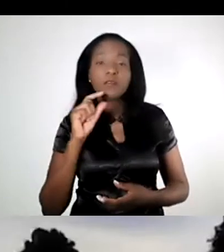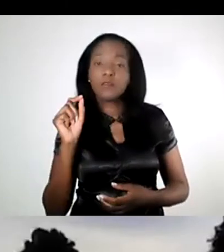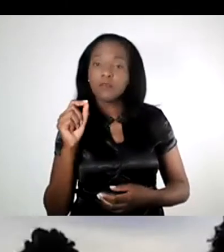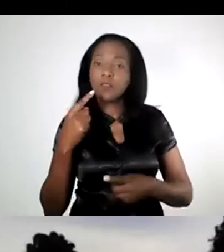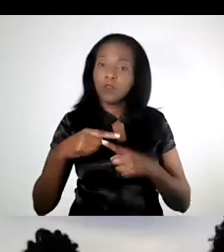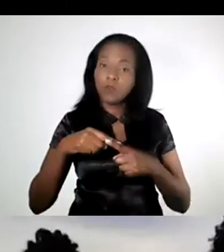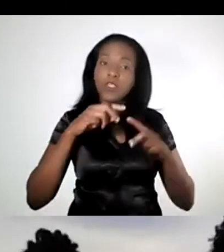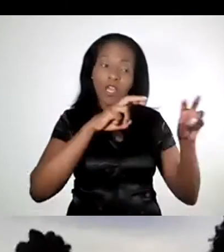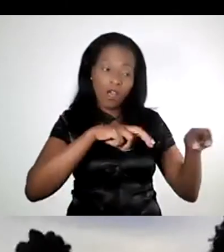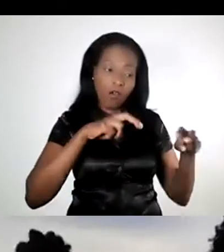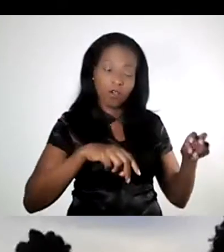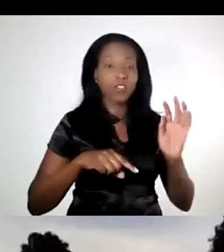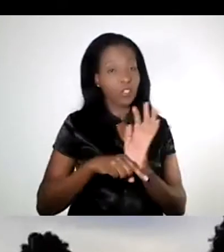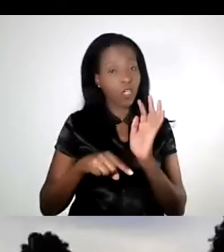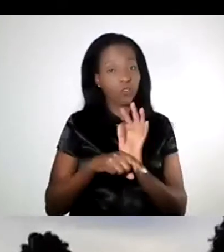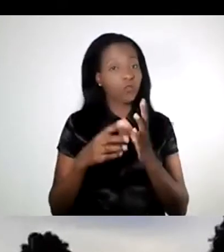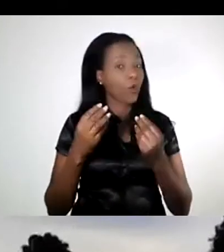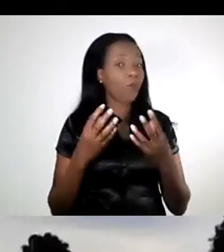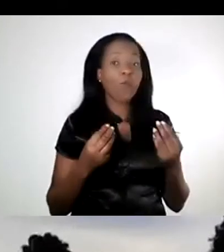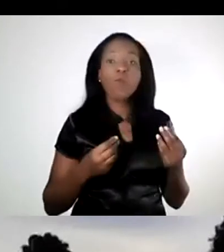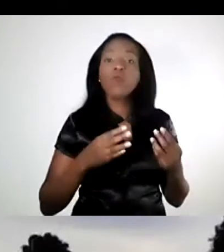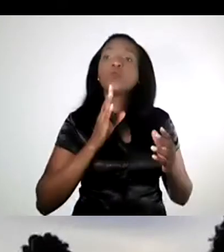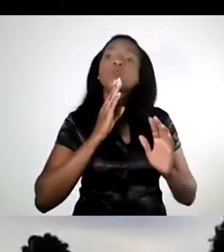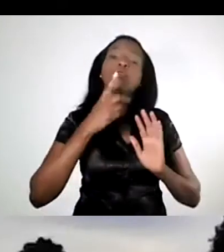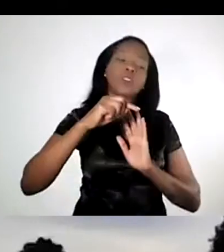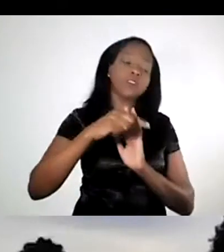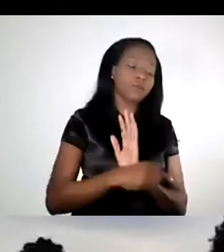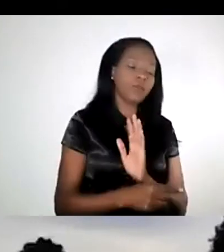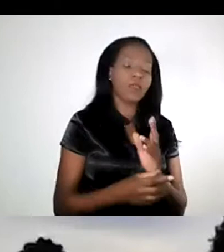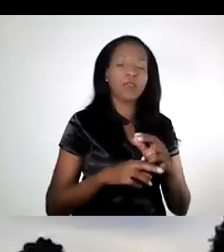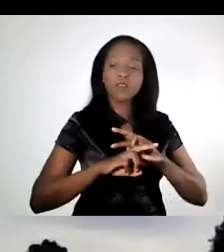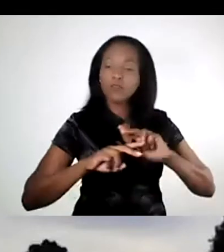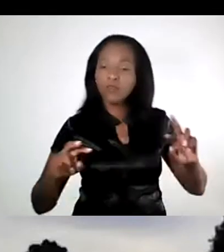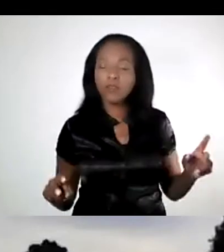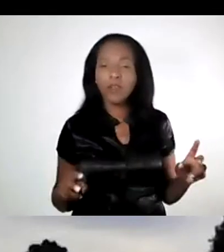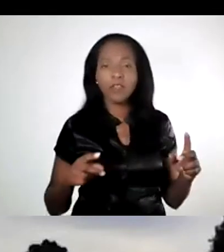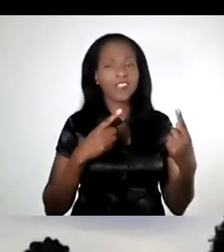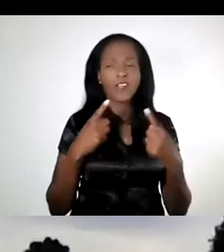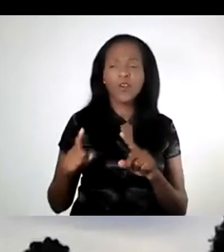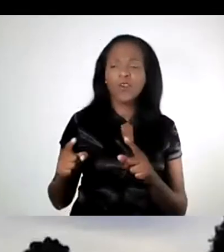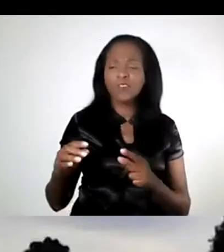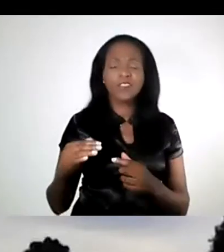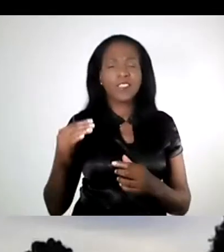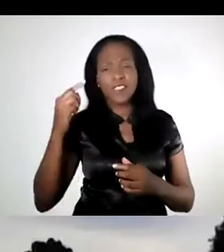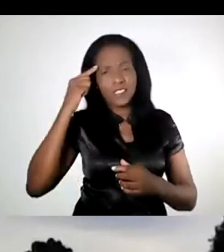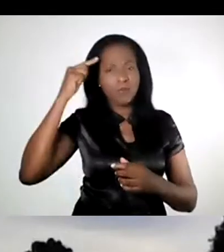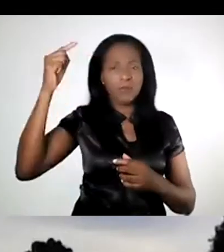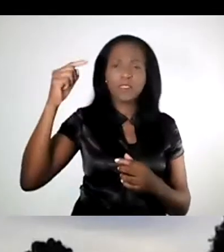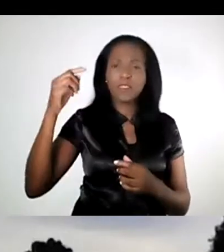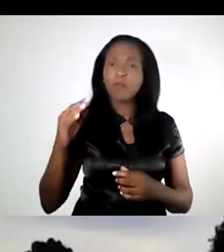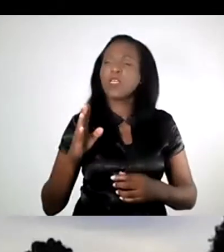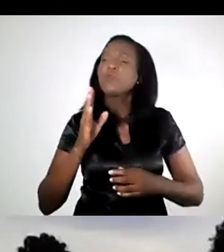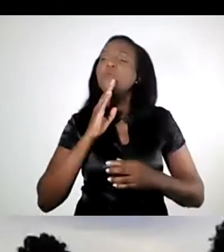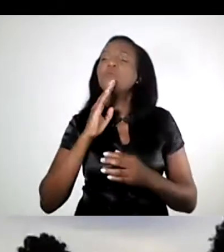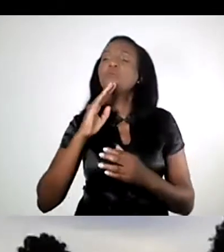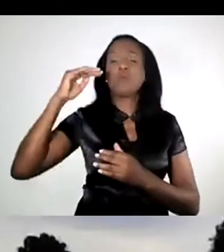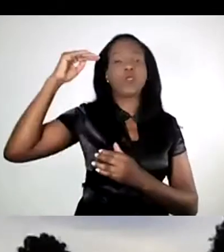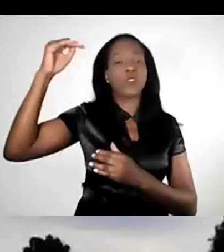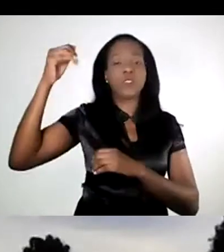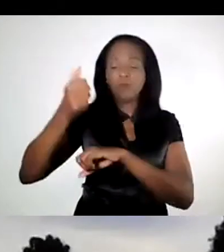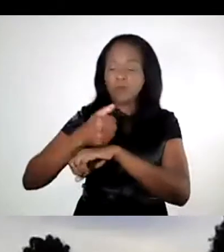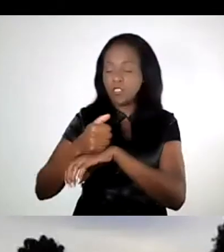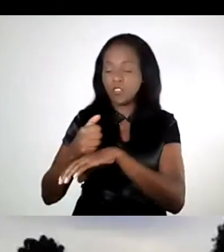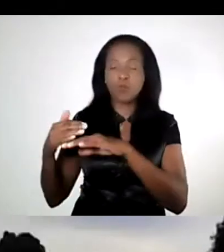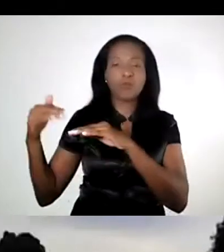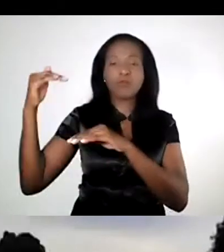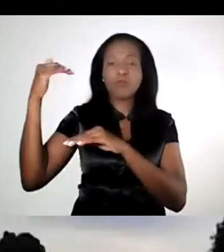produz conhecimento, se contrapor a essa hierarquia, né, de conhecimento, de profissão, né? Então,